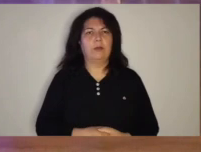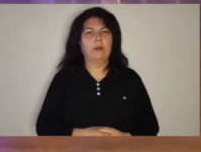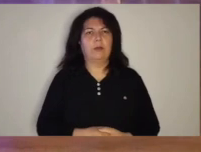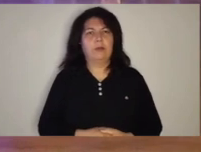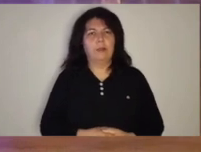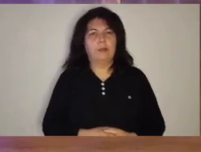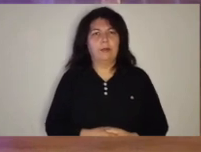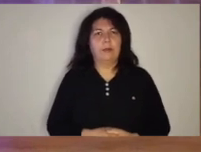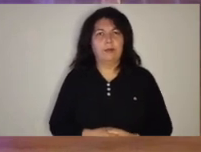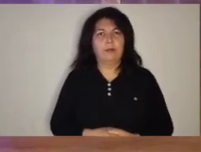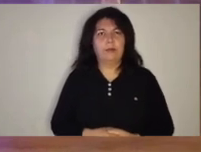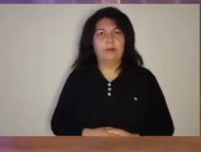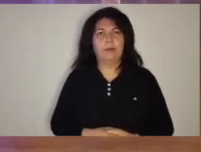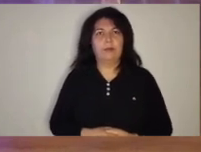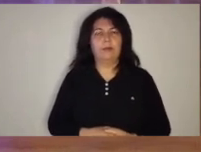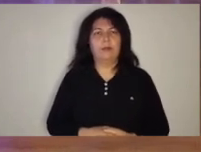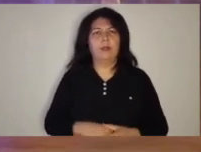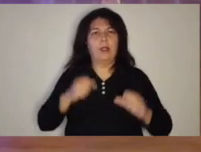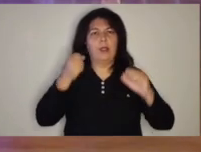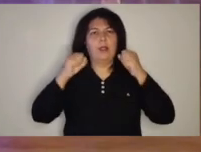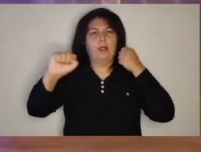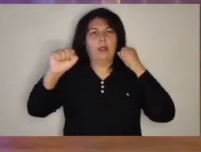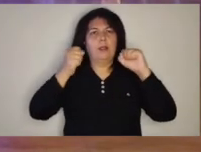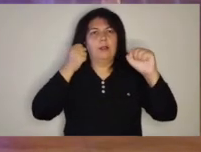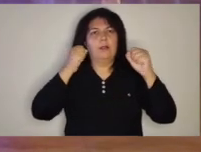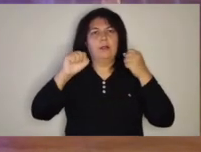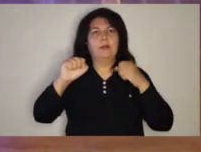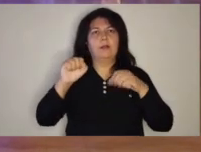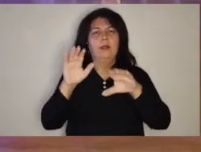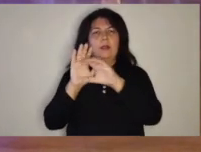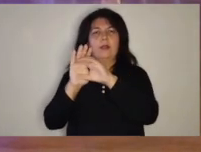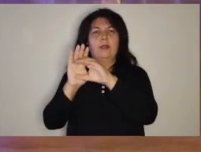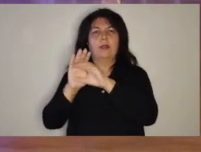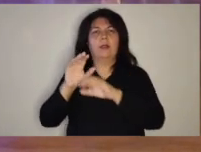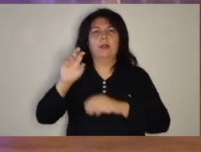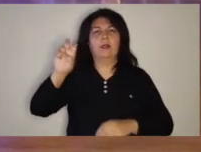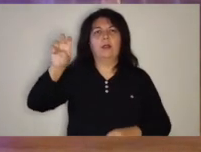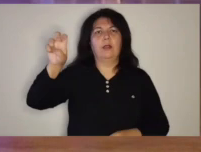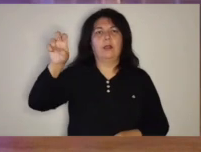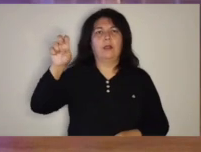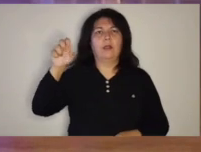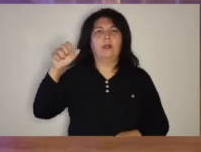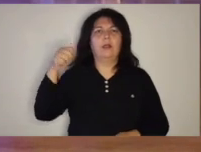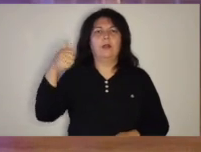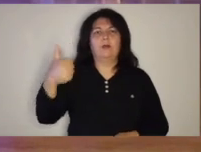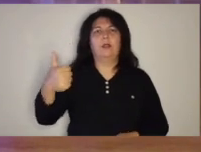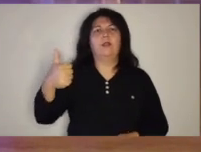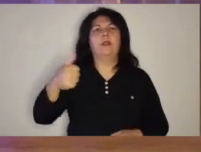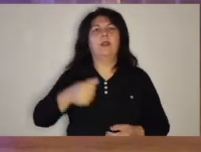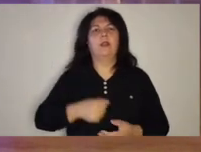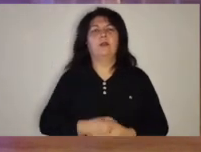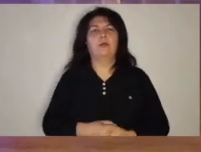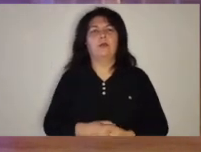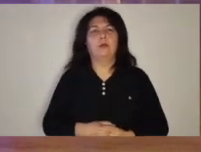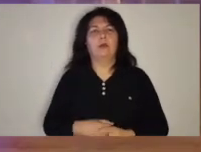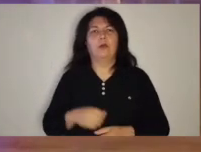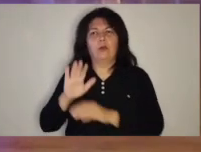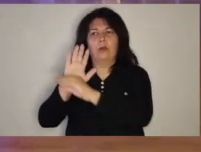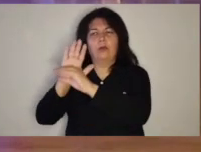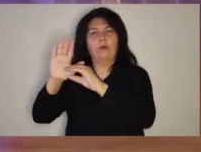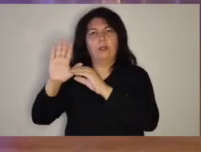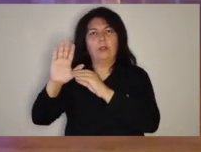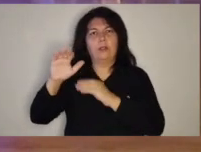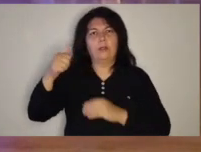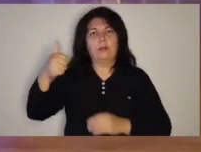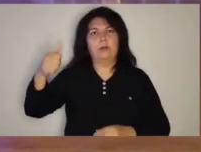da pregação, a nossa irmã Georgia falou a respeito do Salmo 51. Eu gostaria de destacar os versículos 10